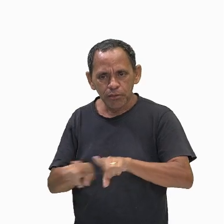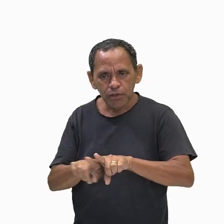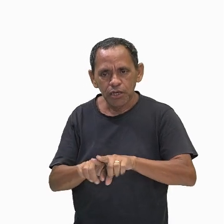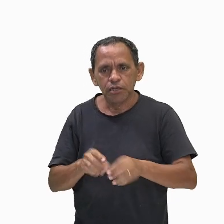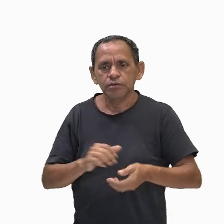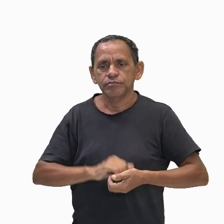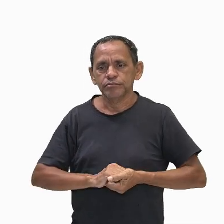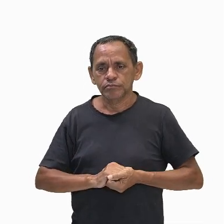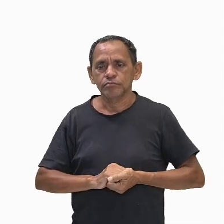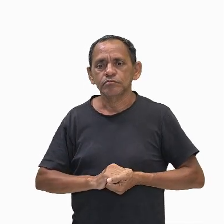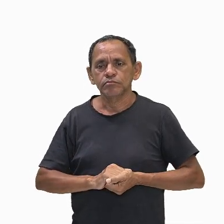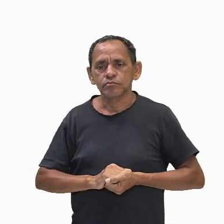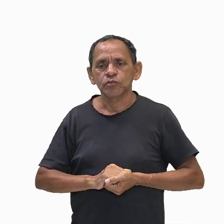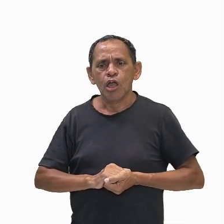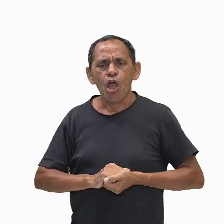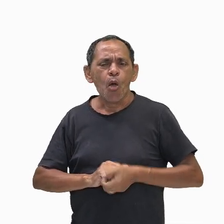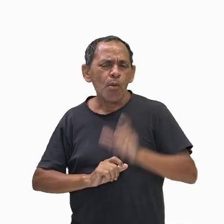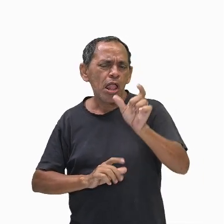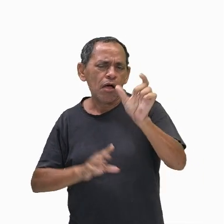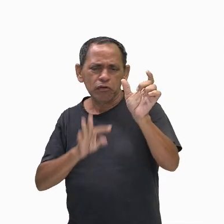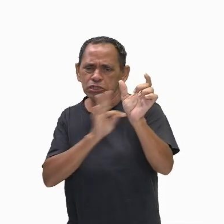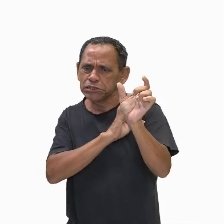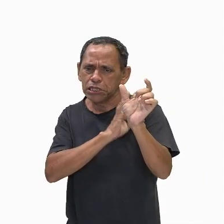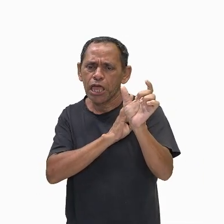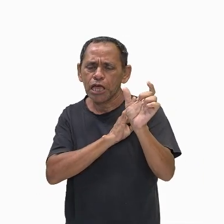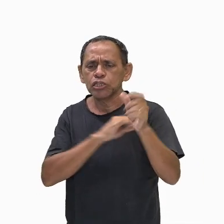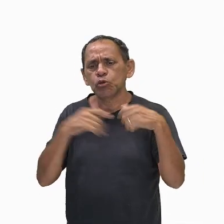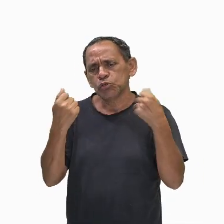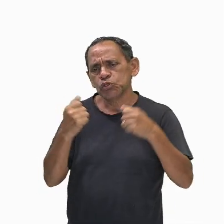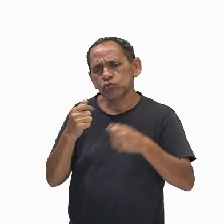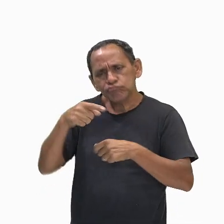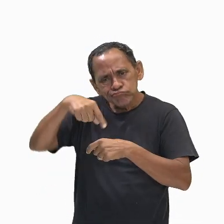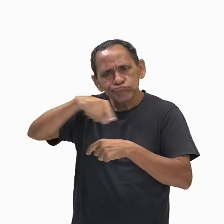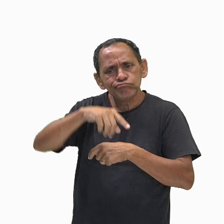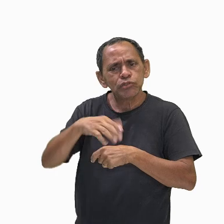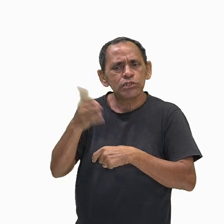termos técnicos, não quero que vocês entendam que